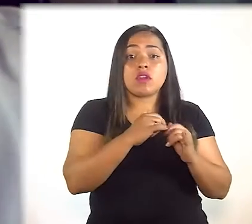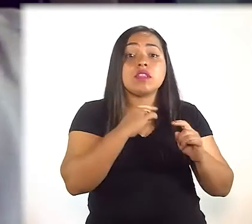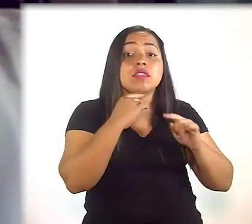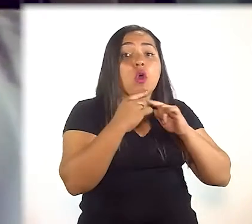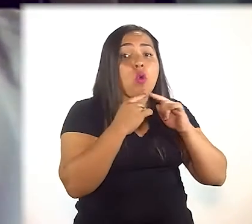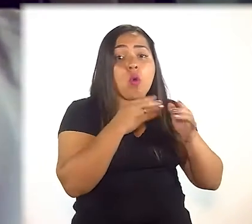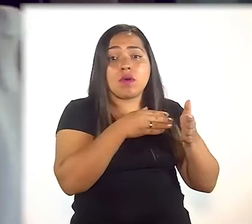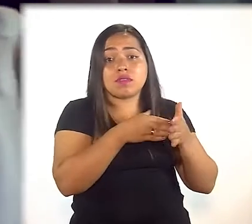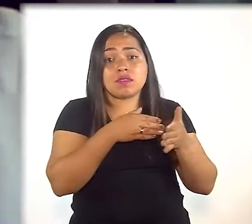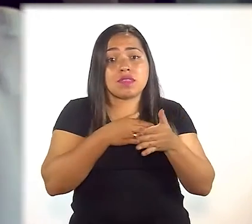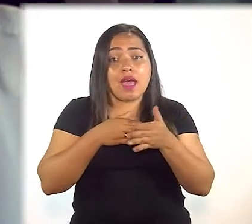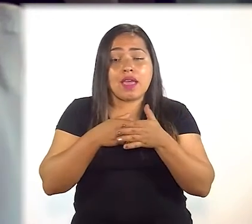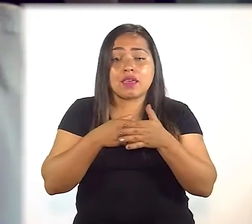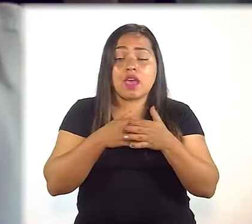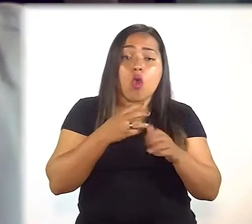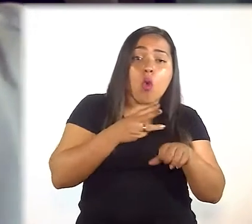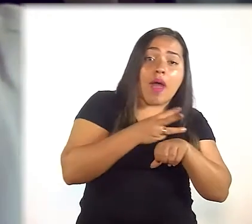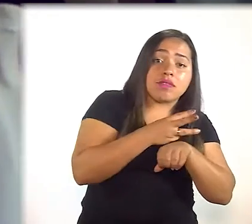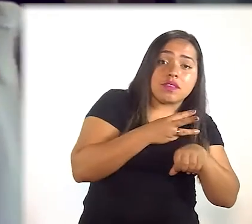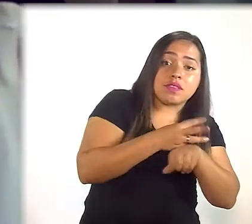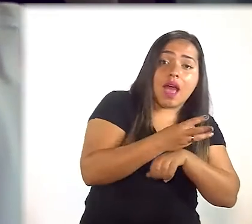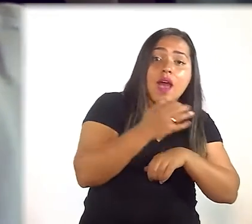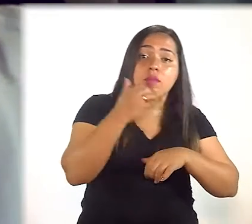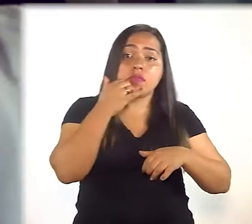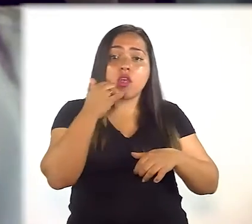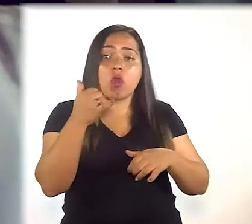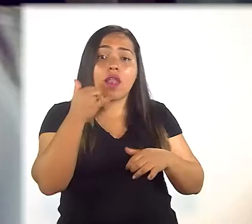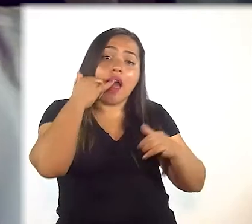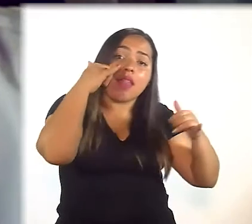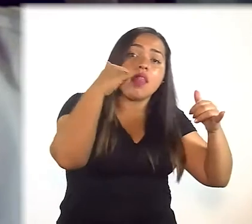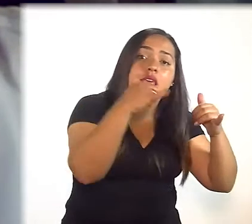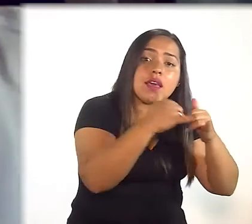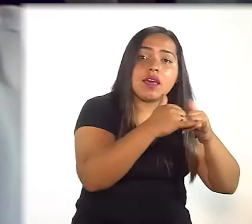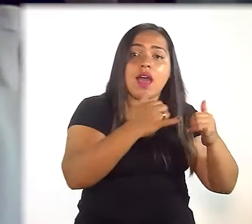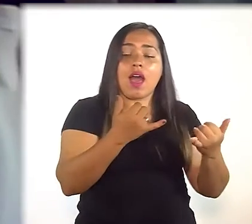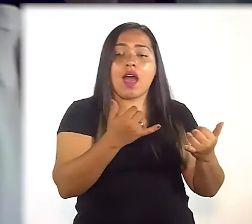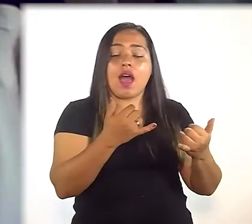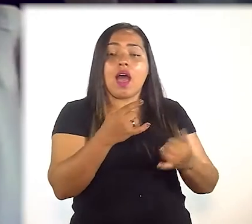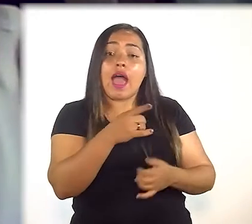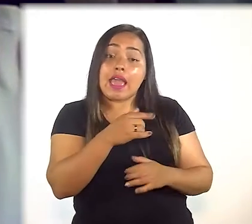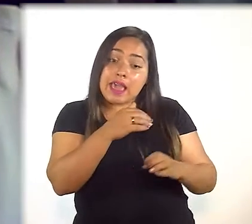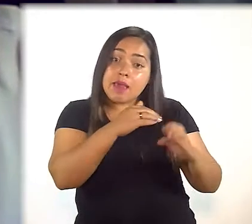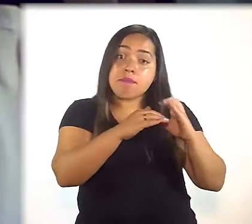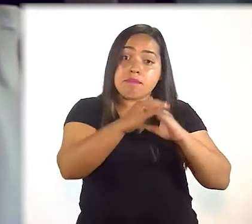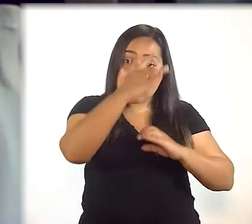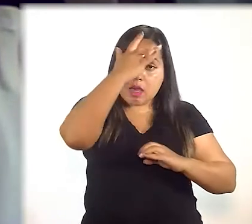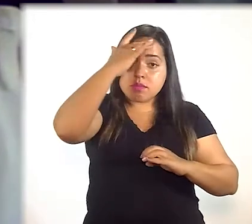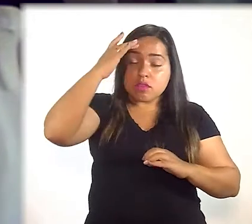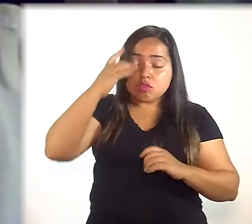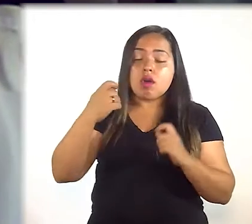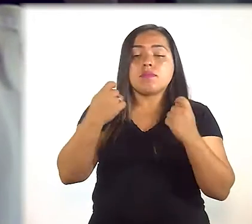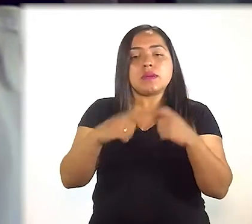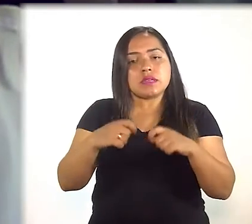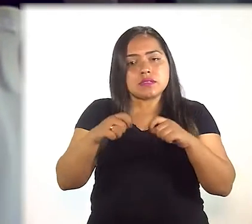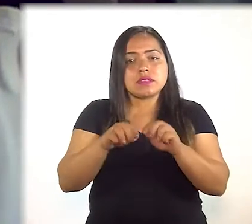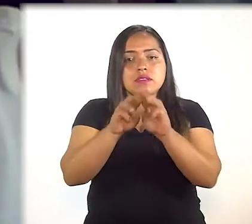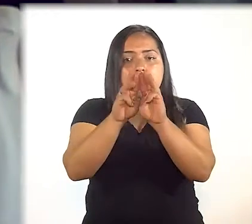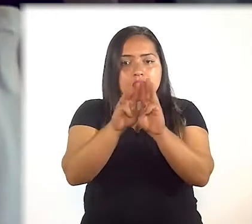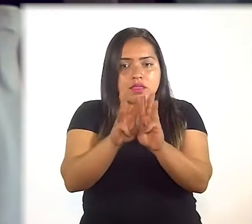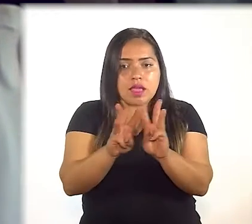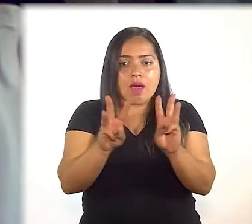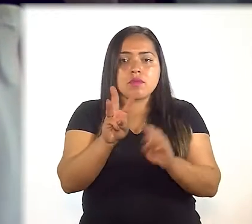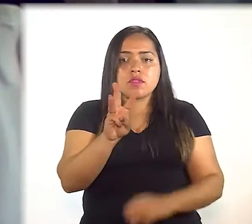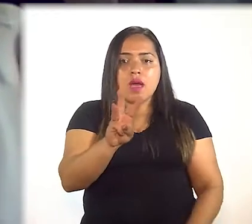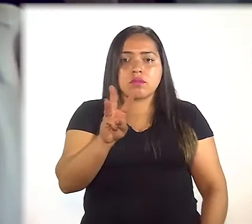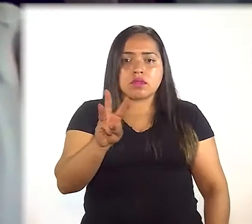contato é por e-mail ou é por telefone, celular, WhatsApp. Por e-mail